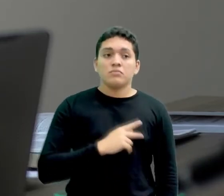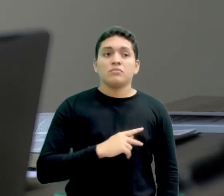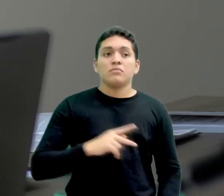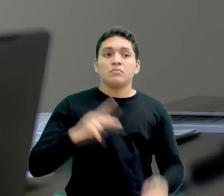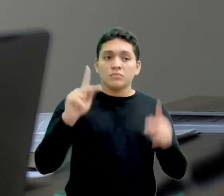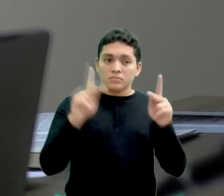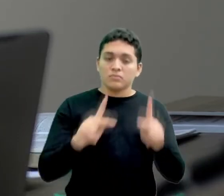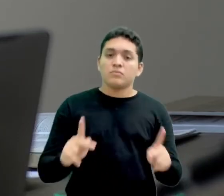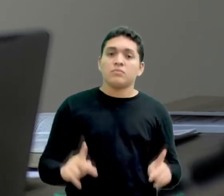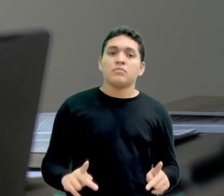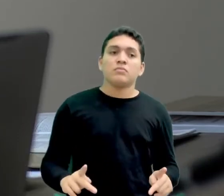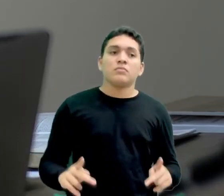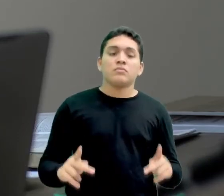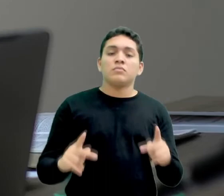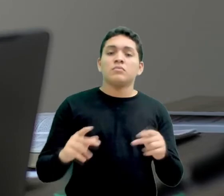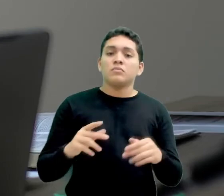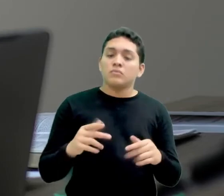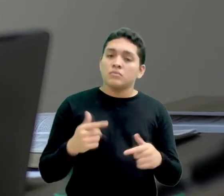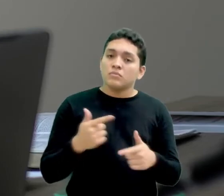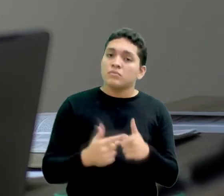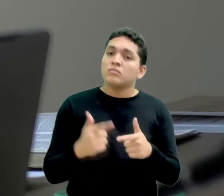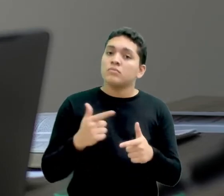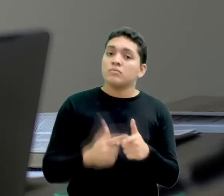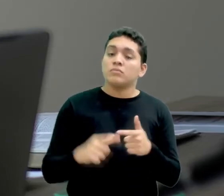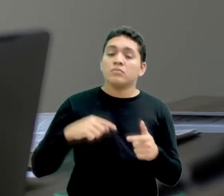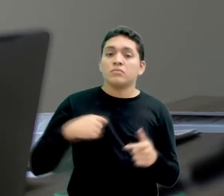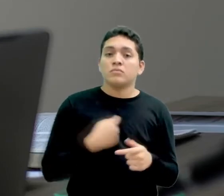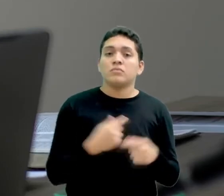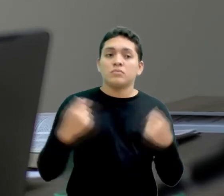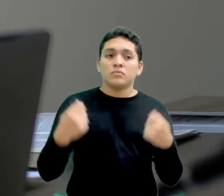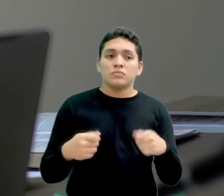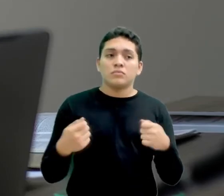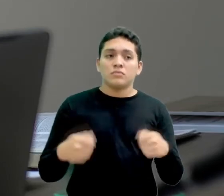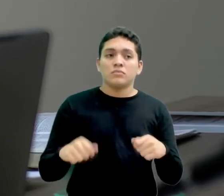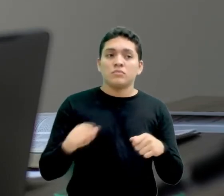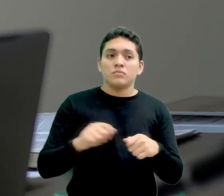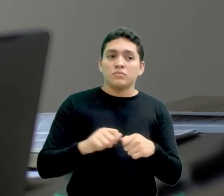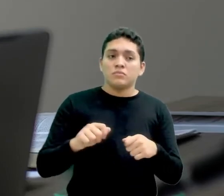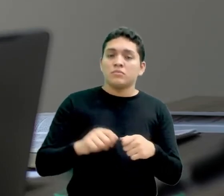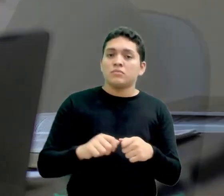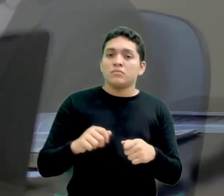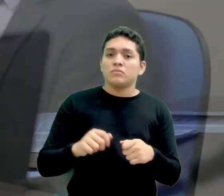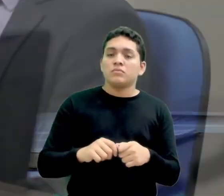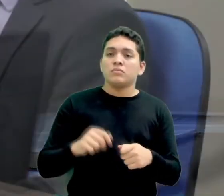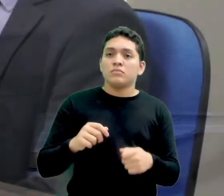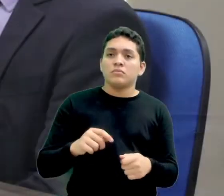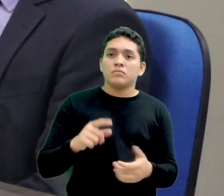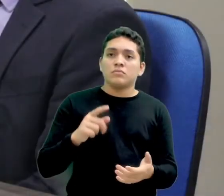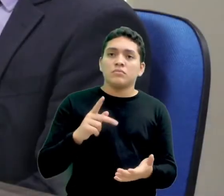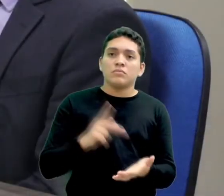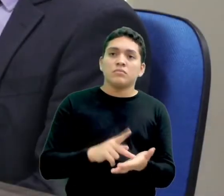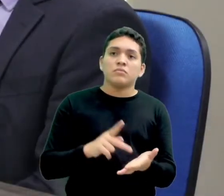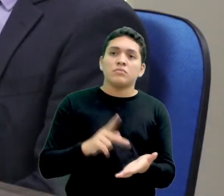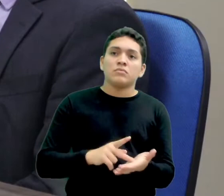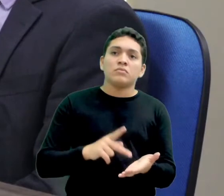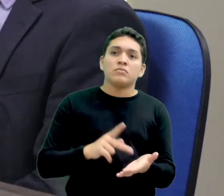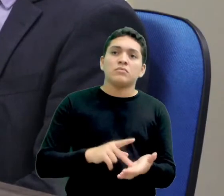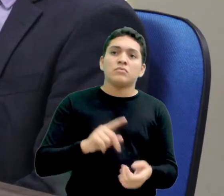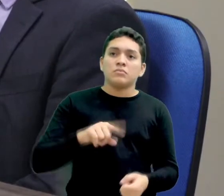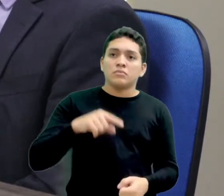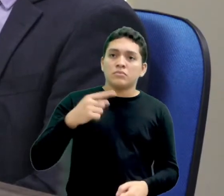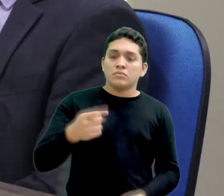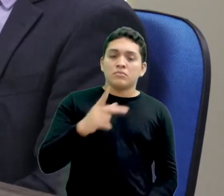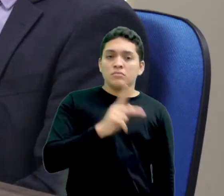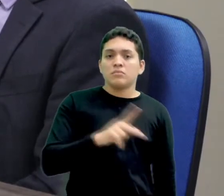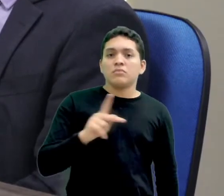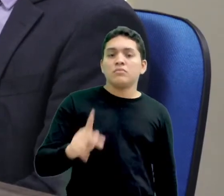apaziguar, né, aquela situação. E é isso que nós devemos fazer, né, irmão? Isso, exatamente. Depois, se o professor quiser